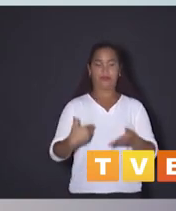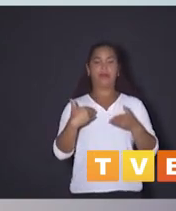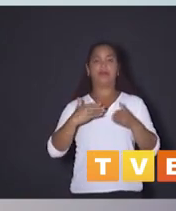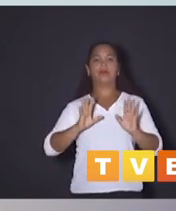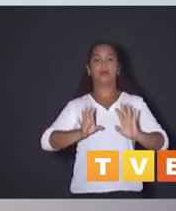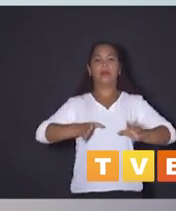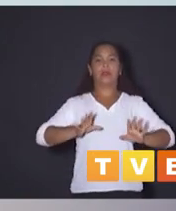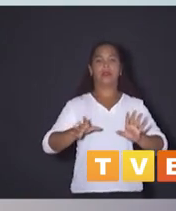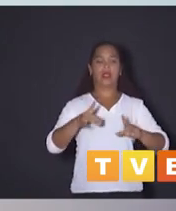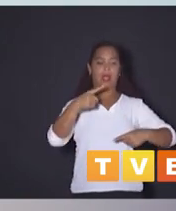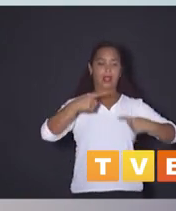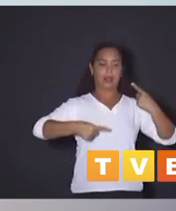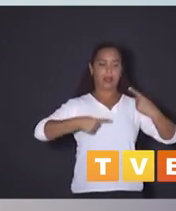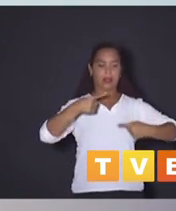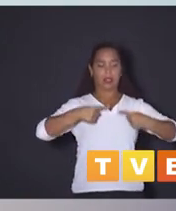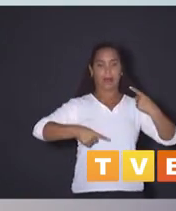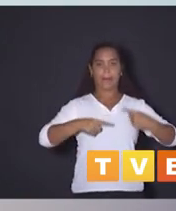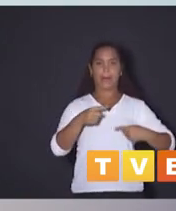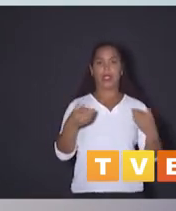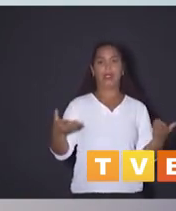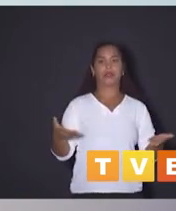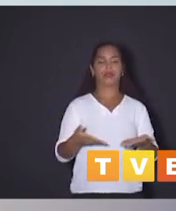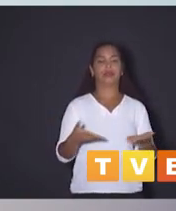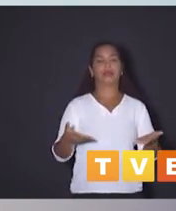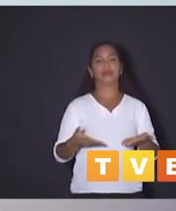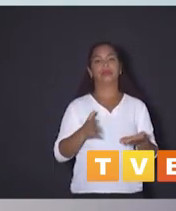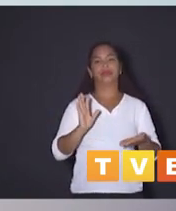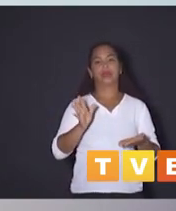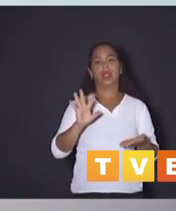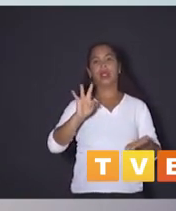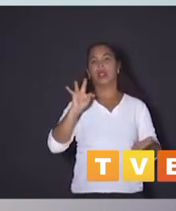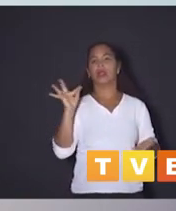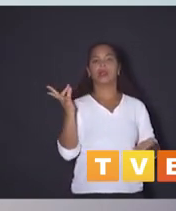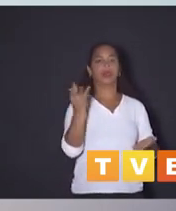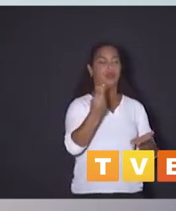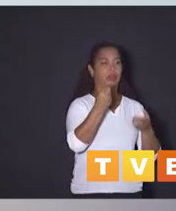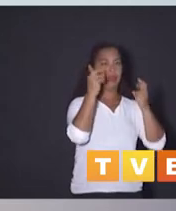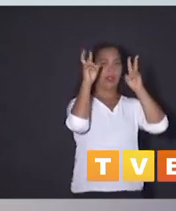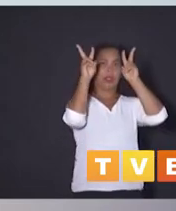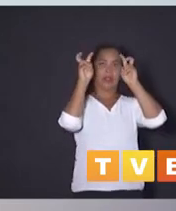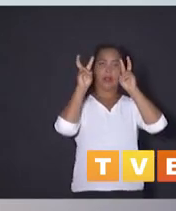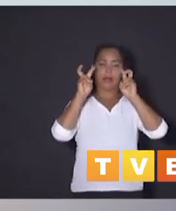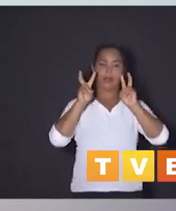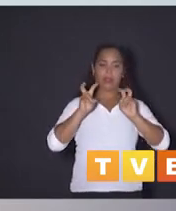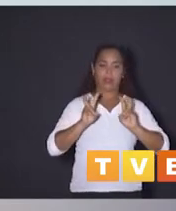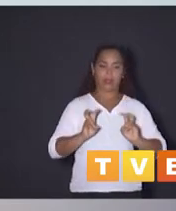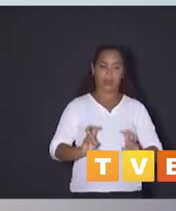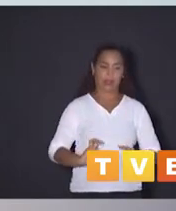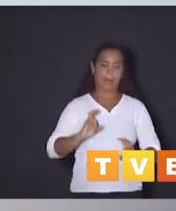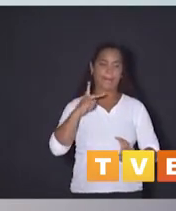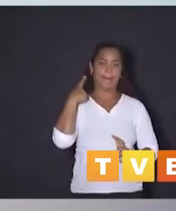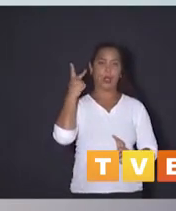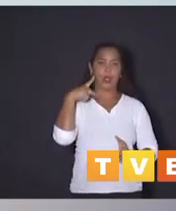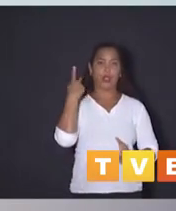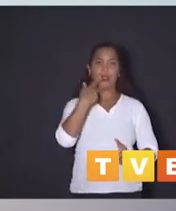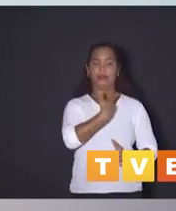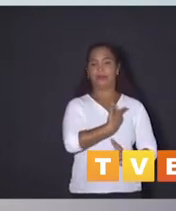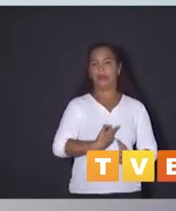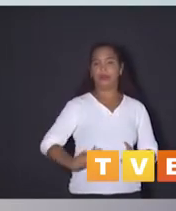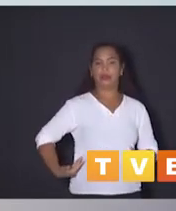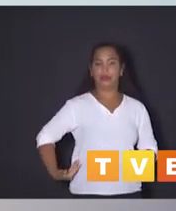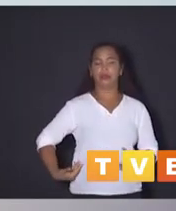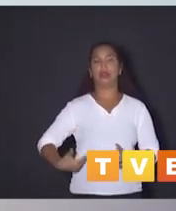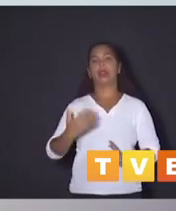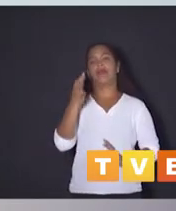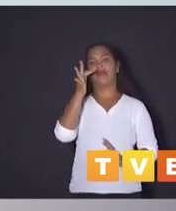já tivemos muito debate no dia de hoje e quase todos os temas têm que se referir ao tema da política pública ou seja o estado